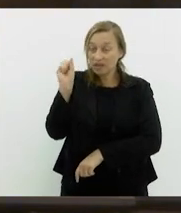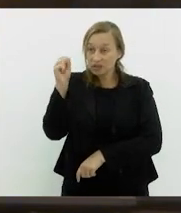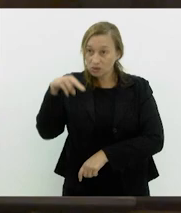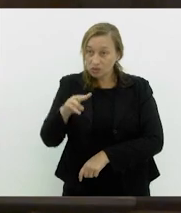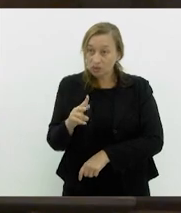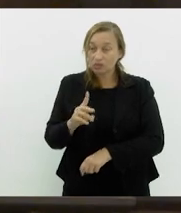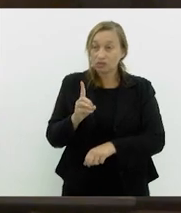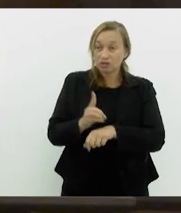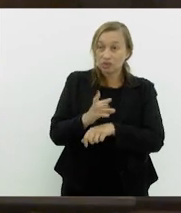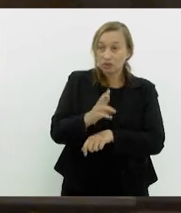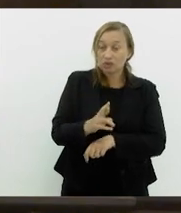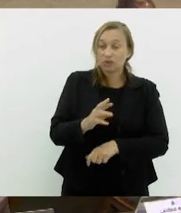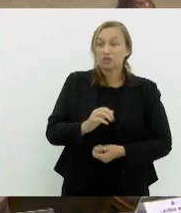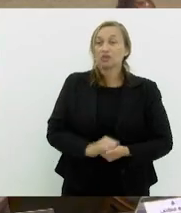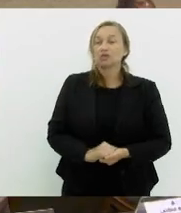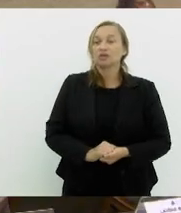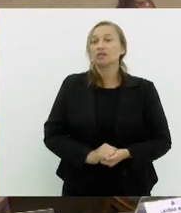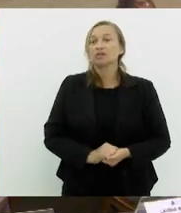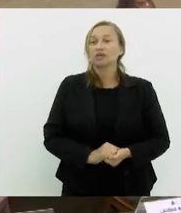de Castro Maciel Júnior.